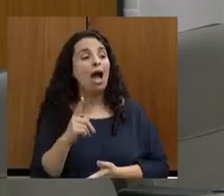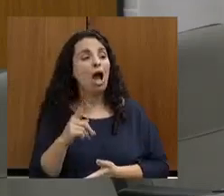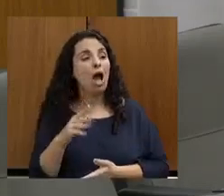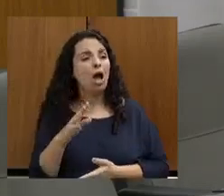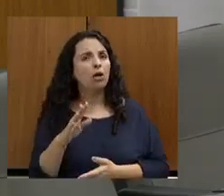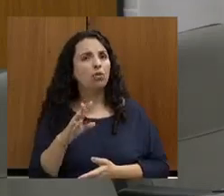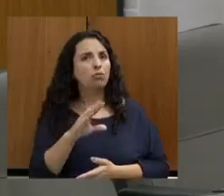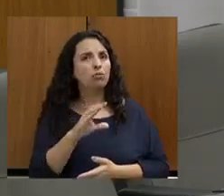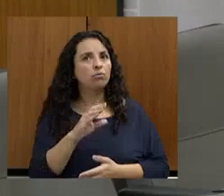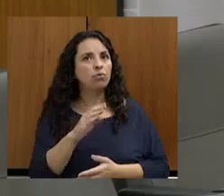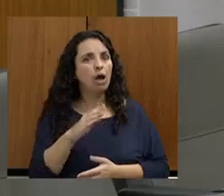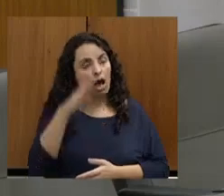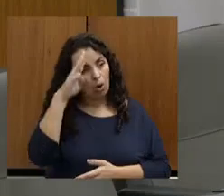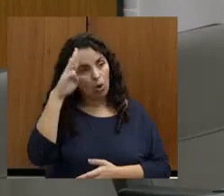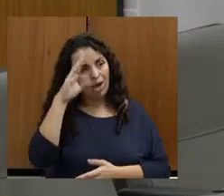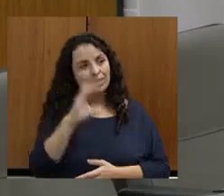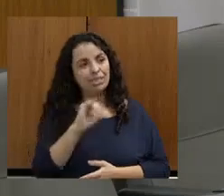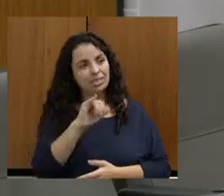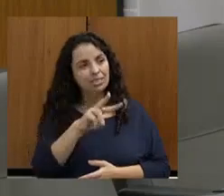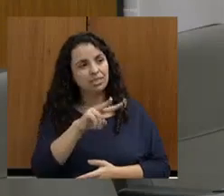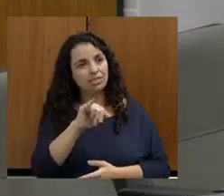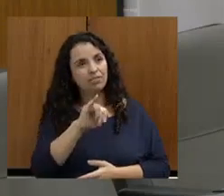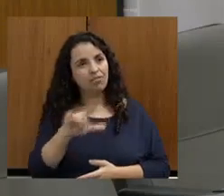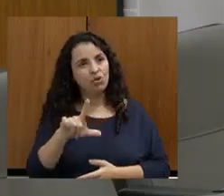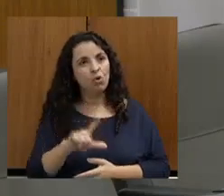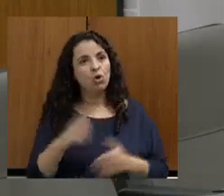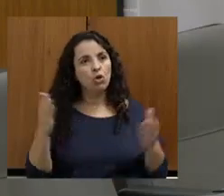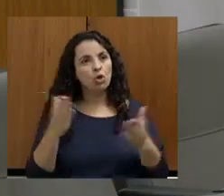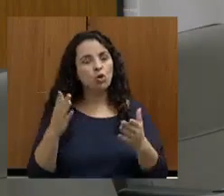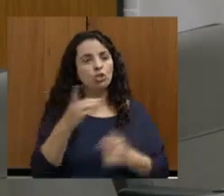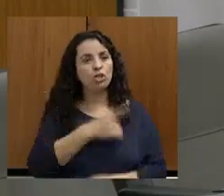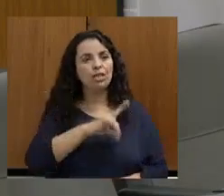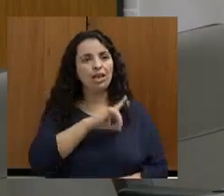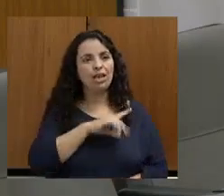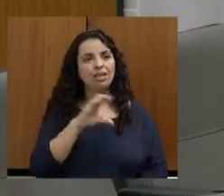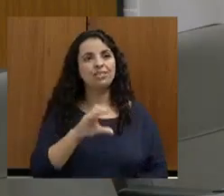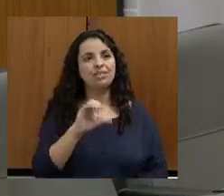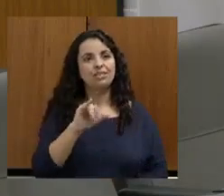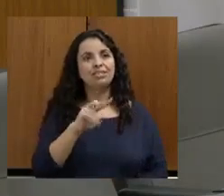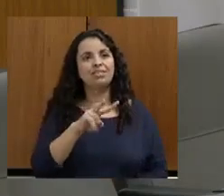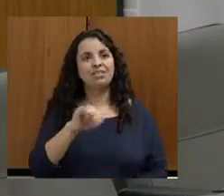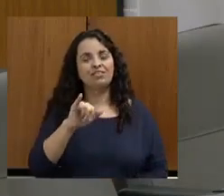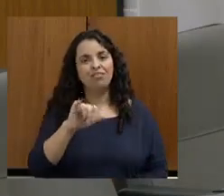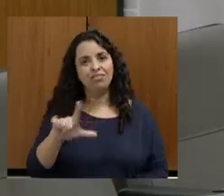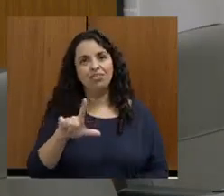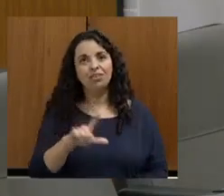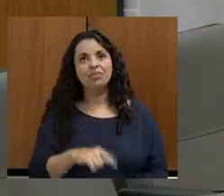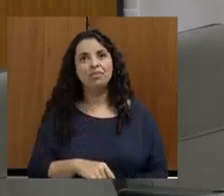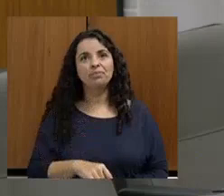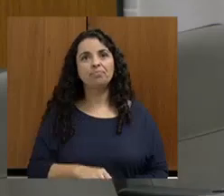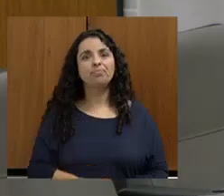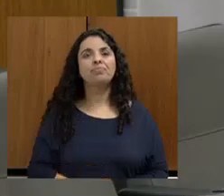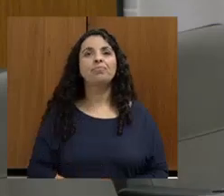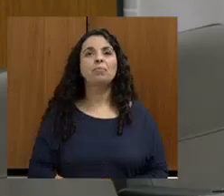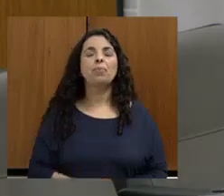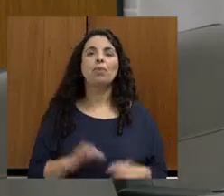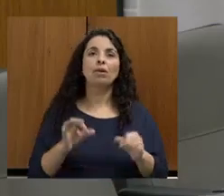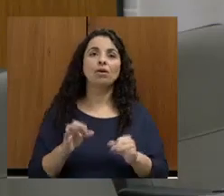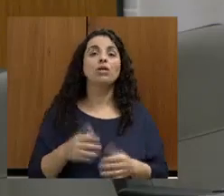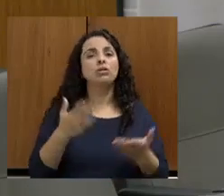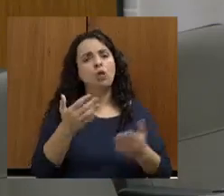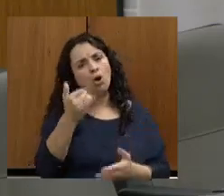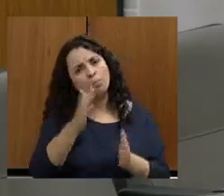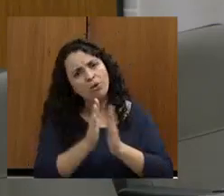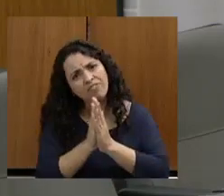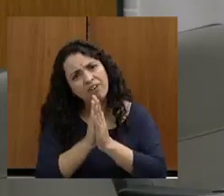o que hoje é a Delegacia Civil, a Polícia Civil? Por gentileza, vamos encerrar, porque você está entrando em outro assunto, por favor. encerrado